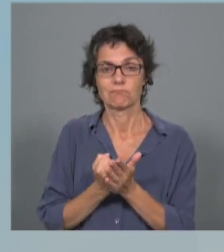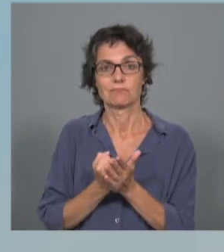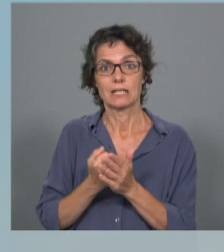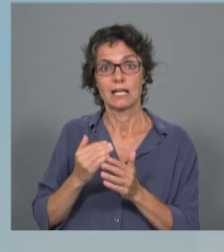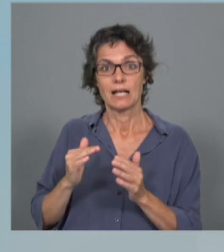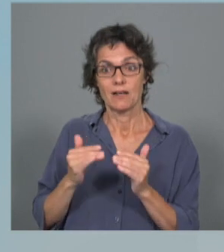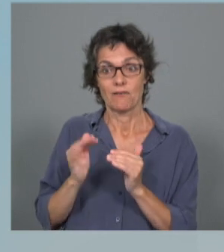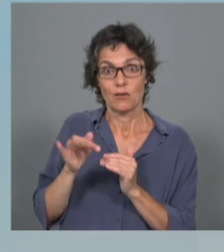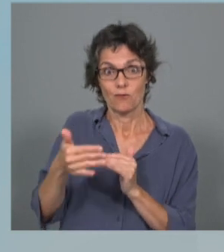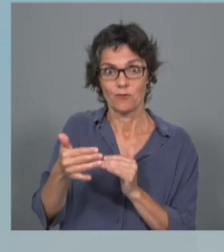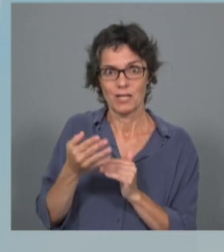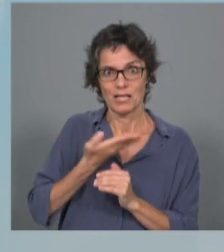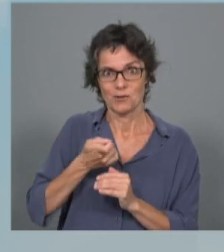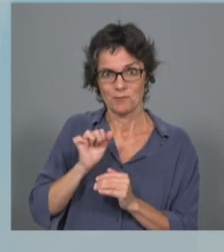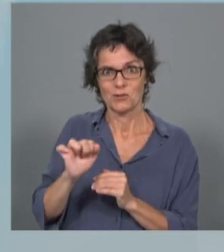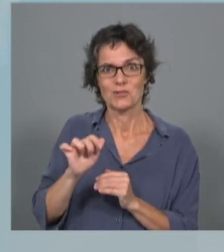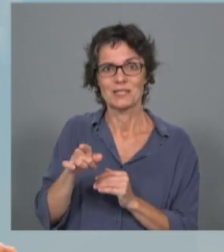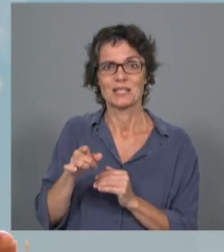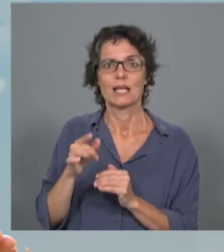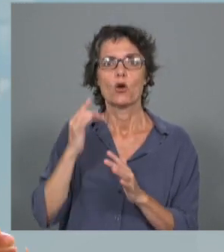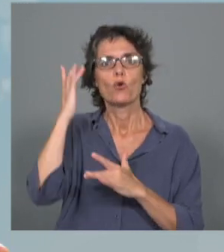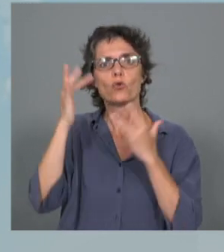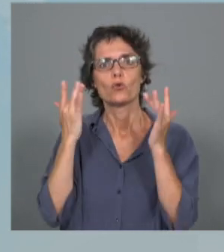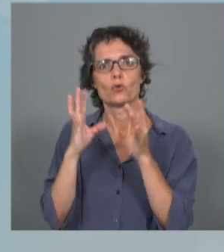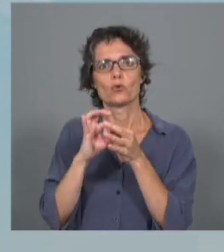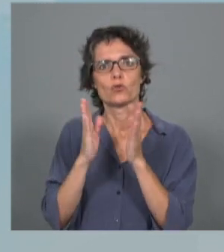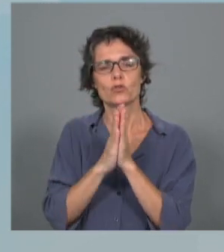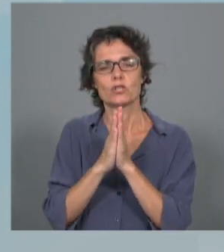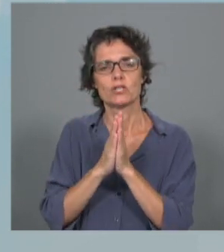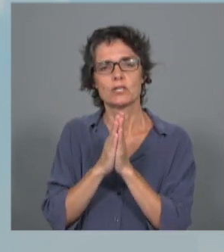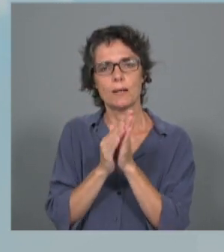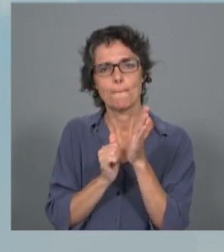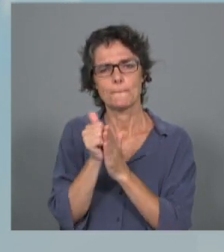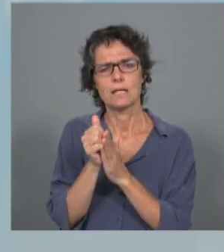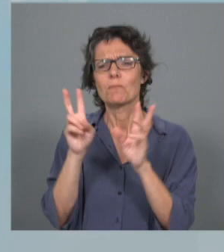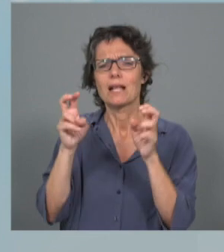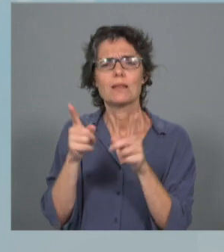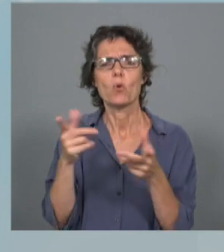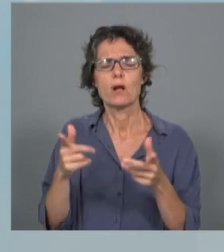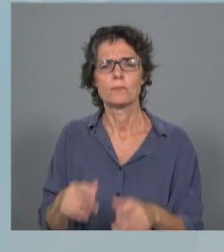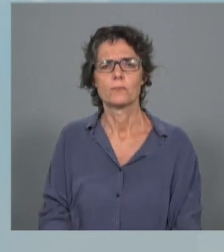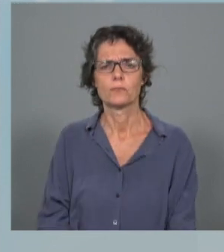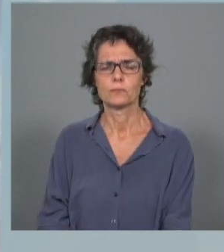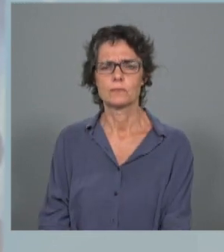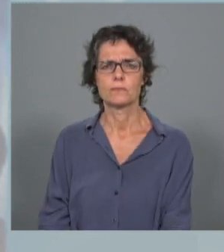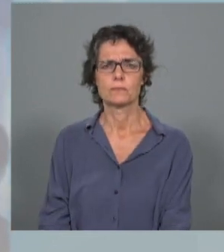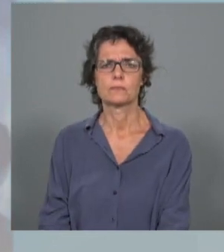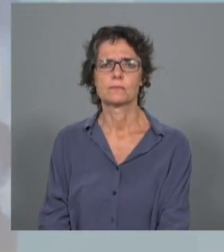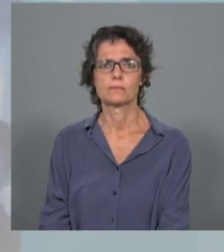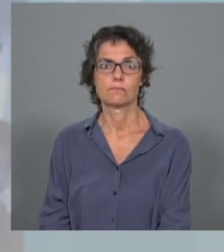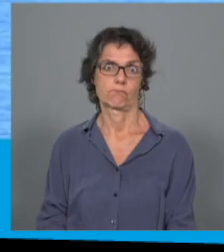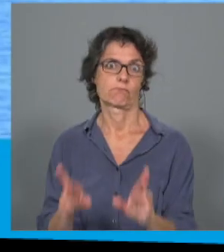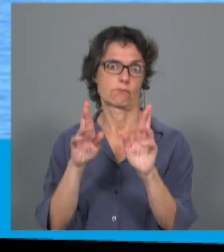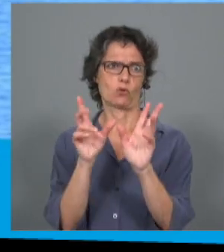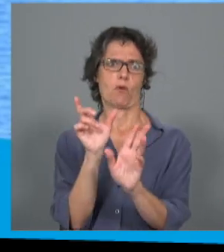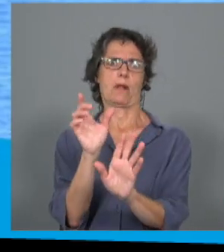é? Já o referiu que é em Teologia Bíblica, mas especificamente sobre que temática? E espero que não venha assim um